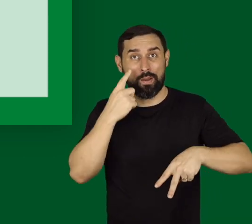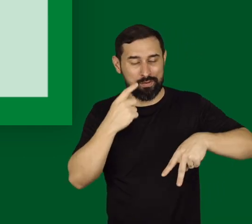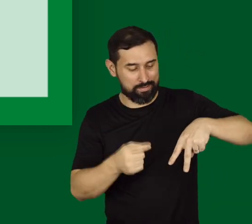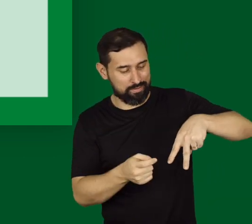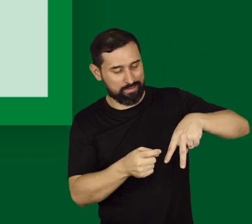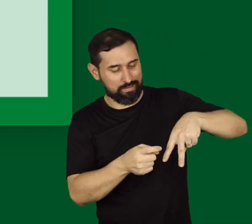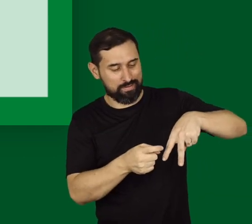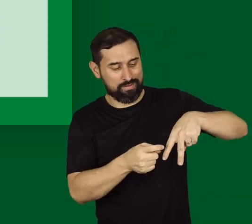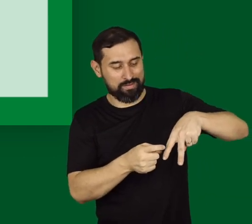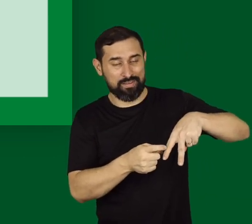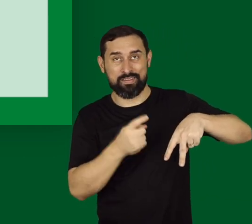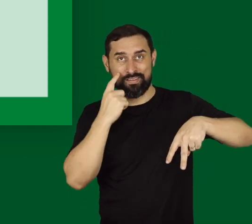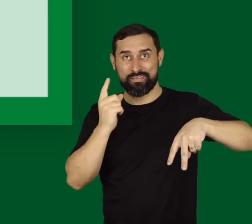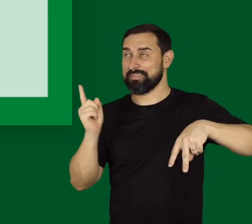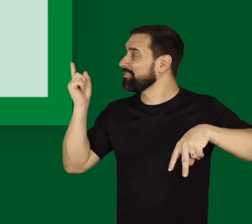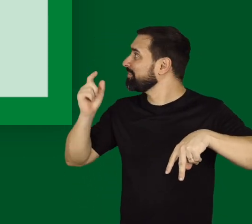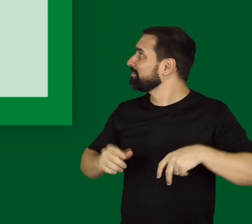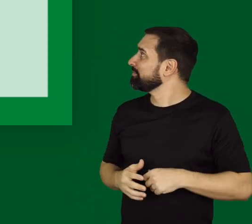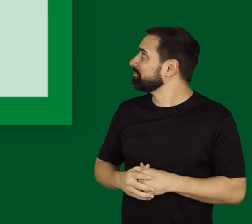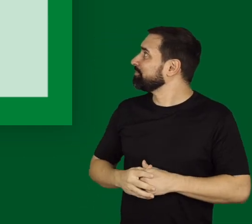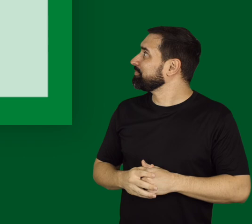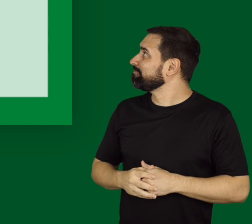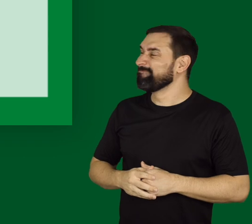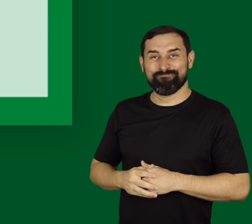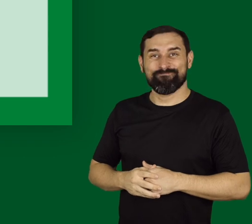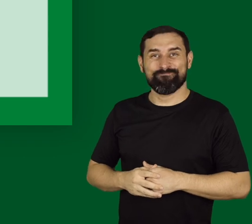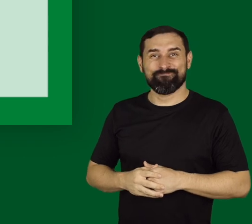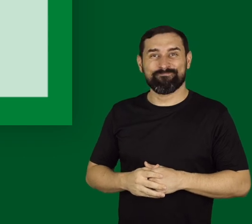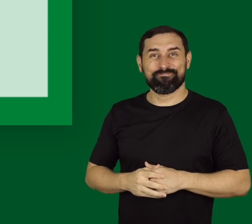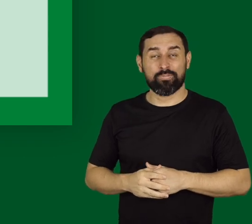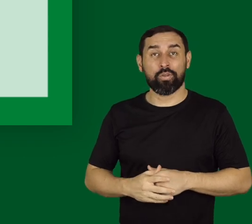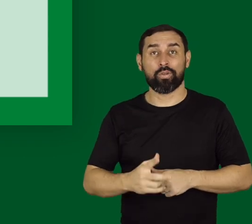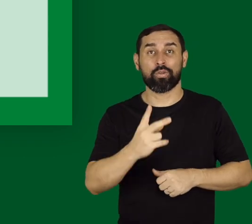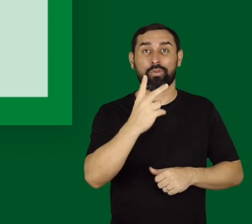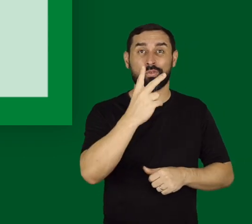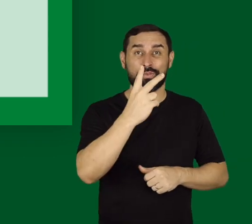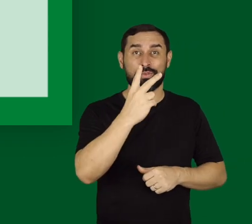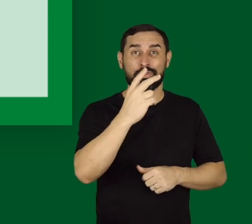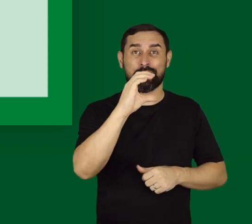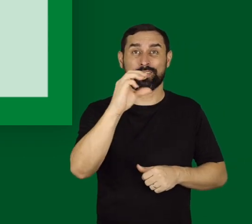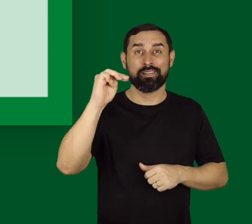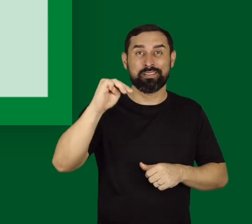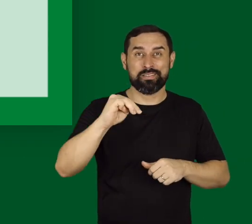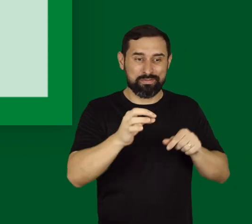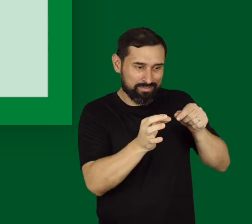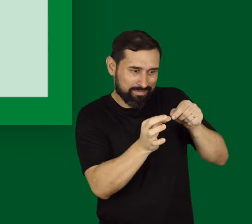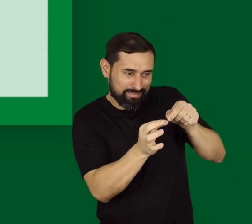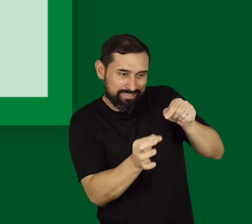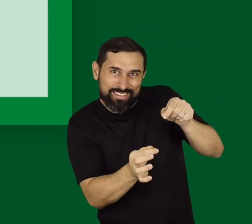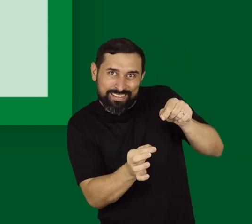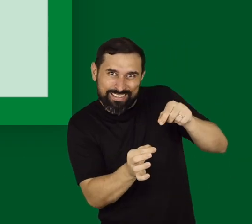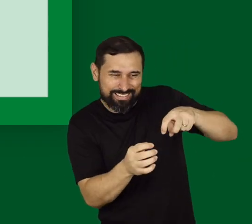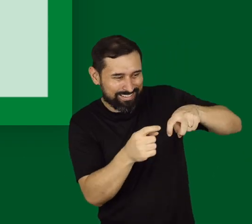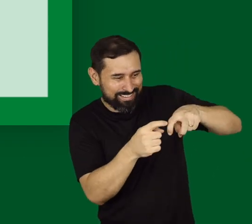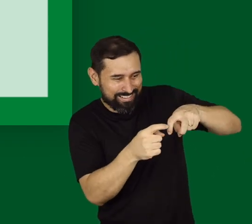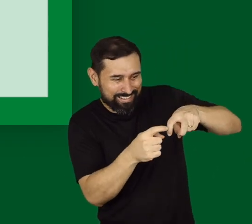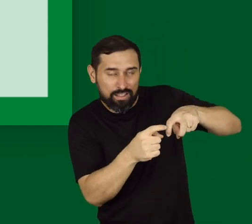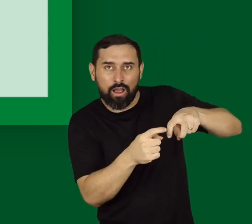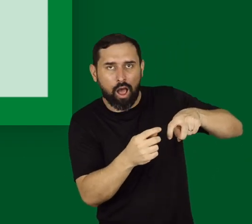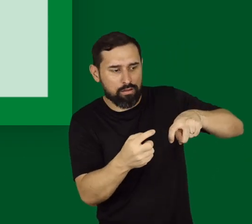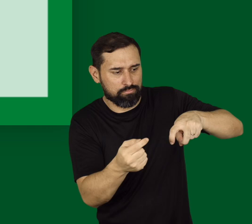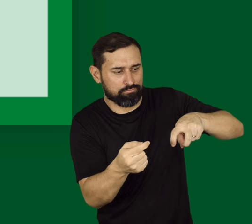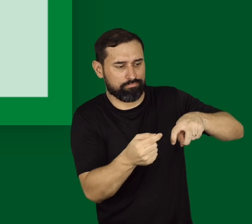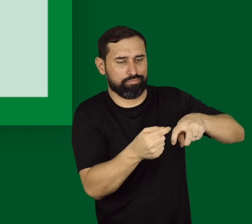a gente usa geralmente a tíbia medial, tem que lembrar, né? 2 centímetros abaixo da tuberosidade